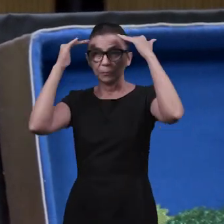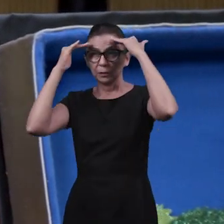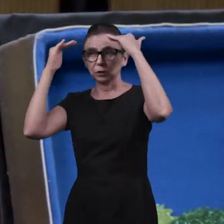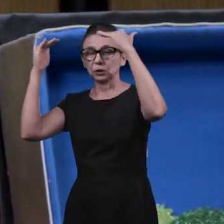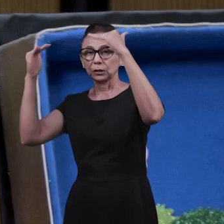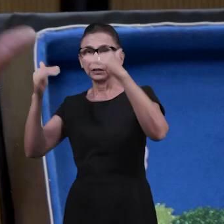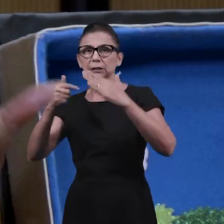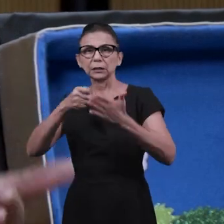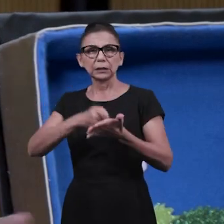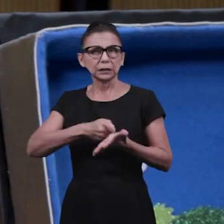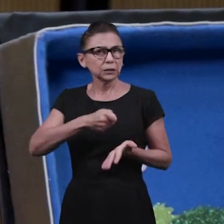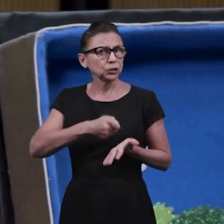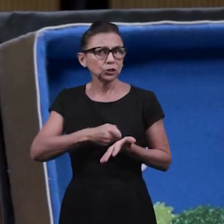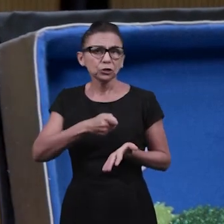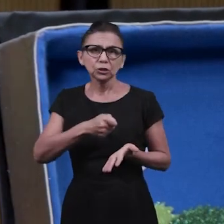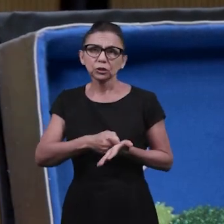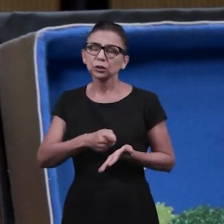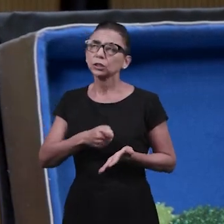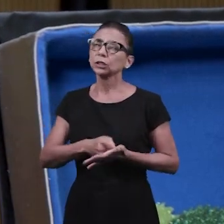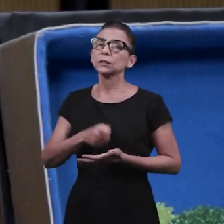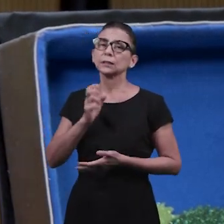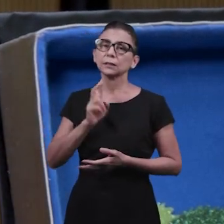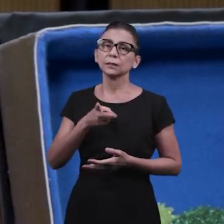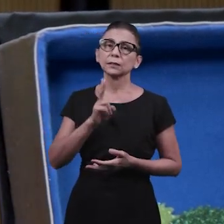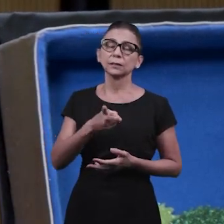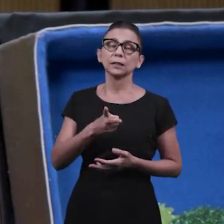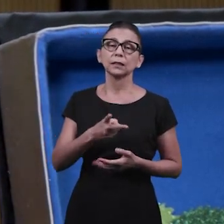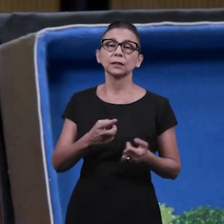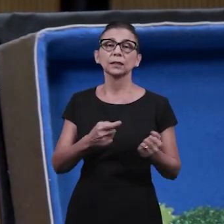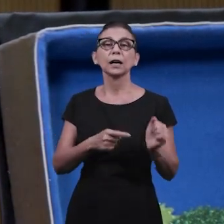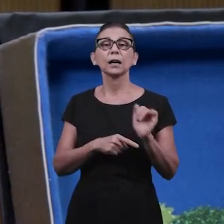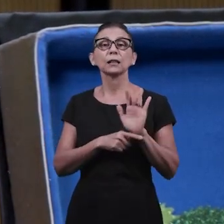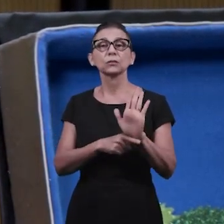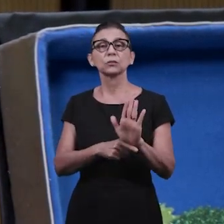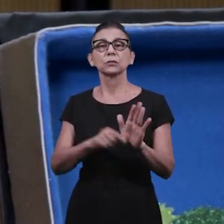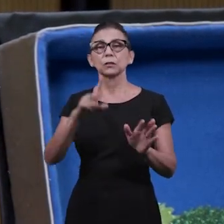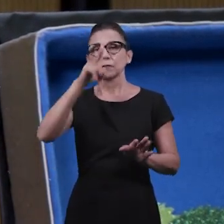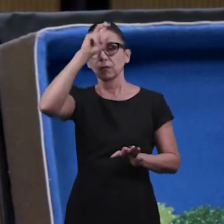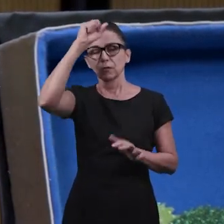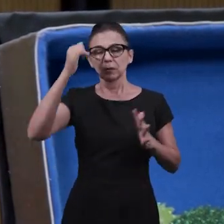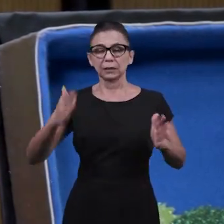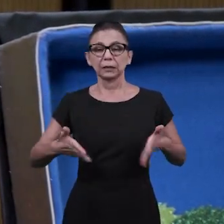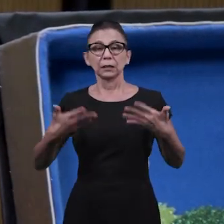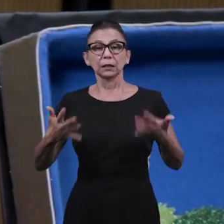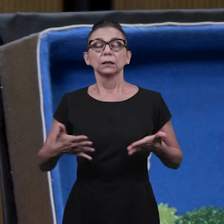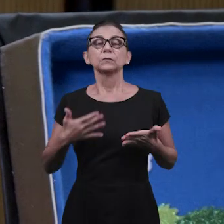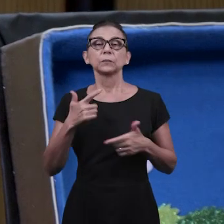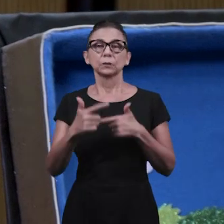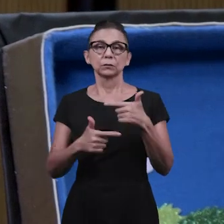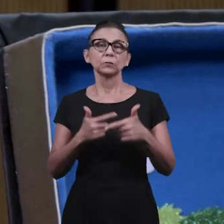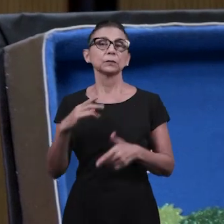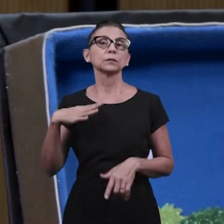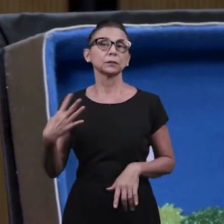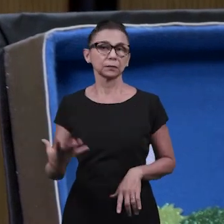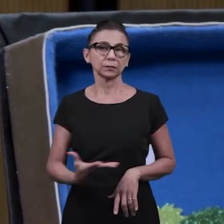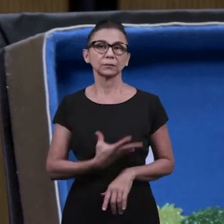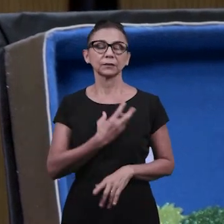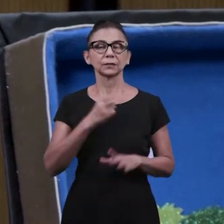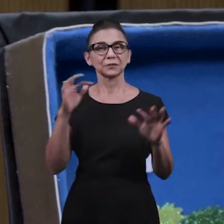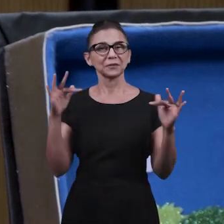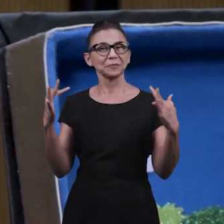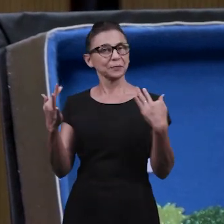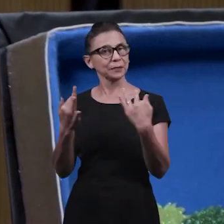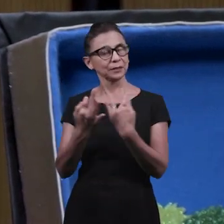perseverança nos ajuda a ter força, ânimo para lutar pela salvação da nossa